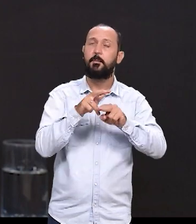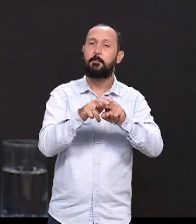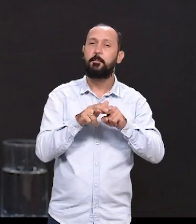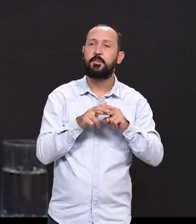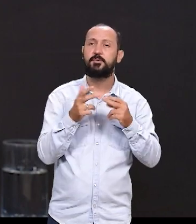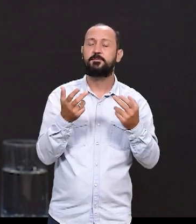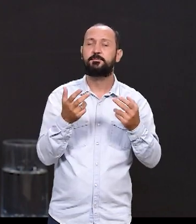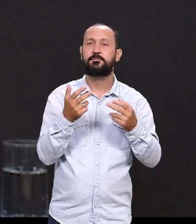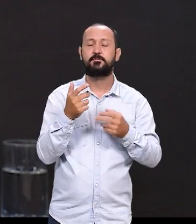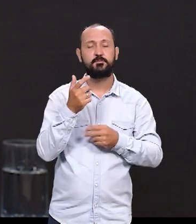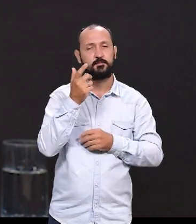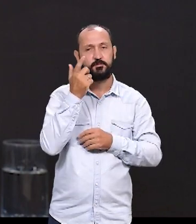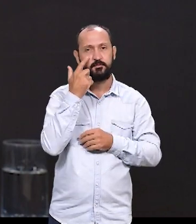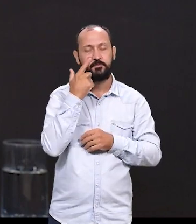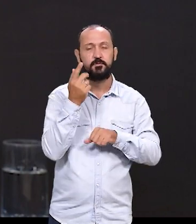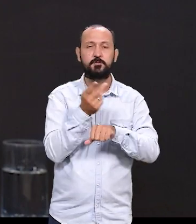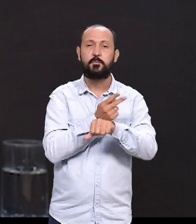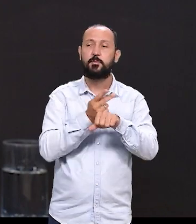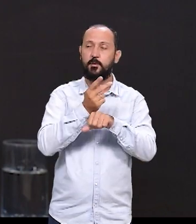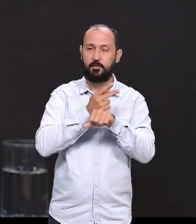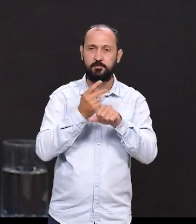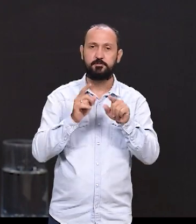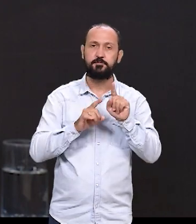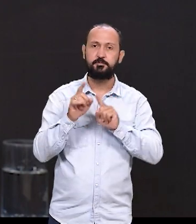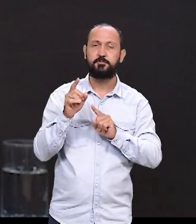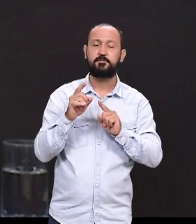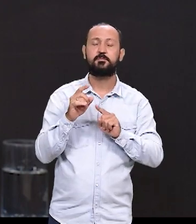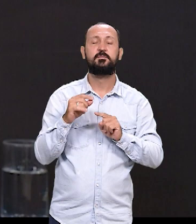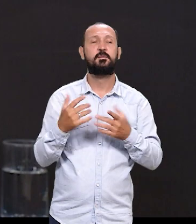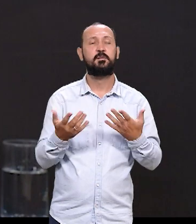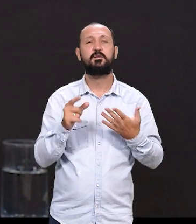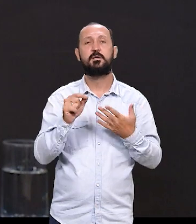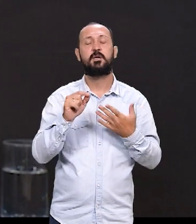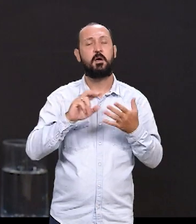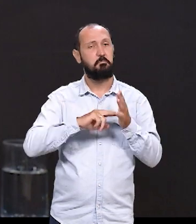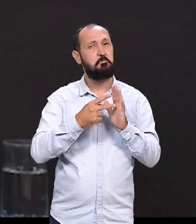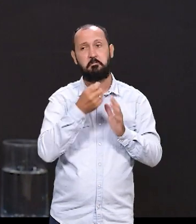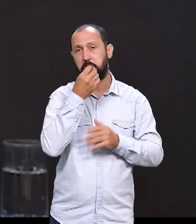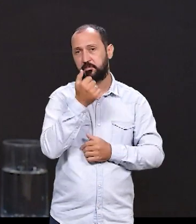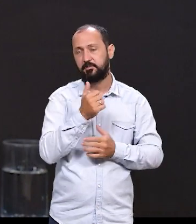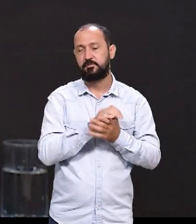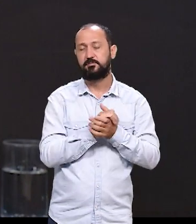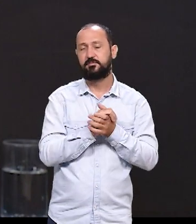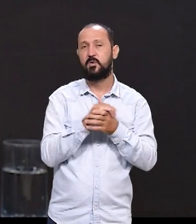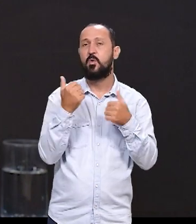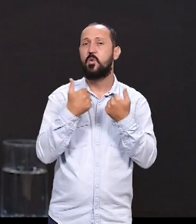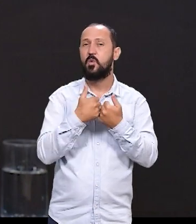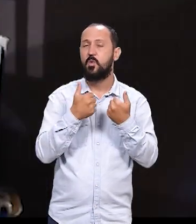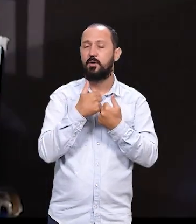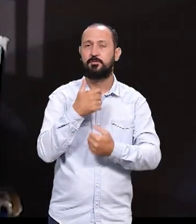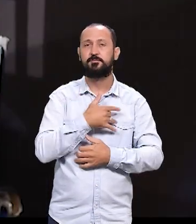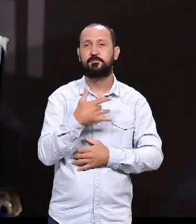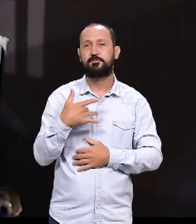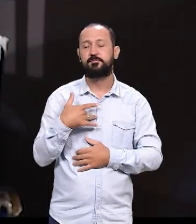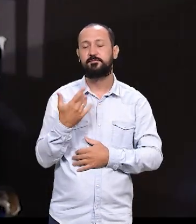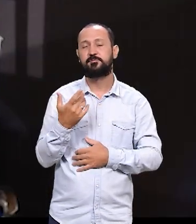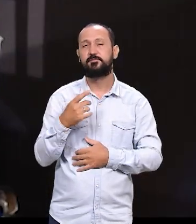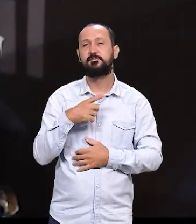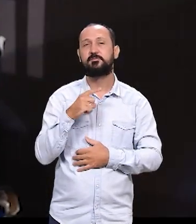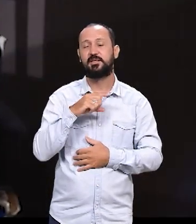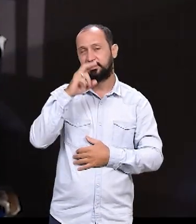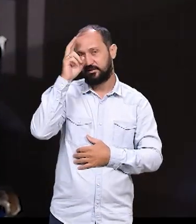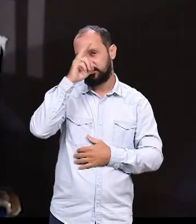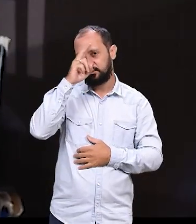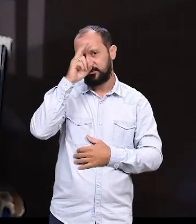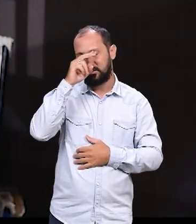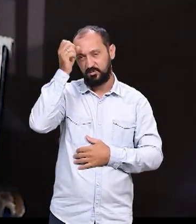vez mais eh acessíveis portanto eh a gente nota essa busca cada vez maior e isso é um bom sinal e o ônibus